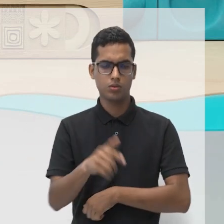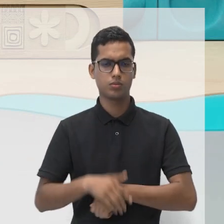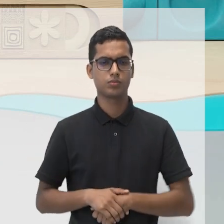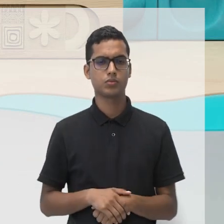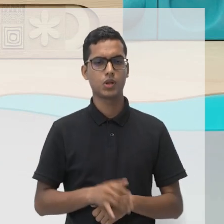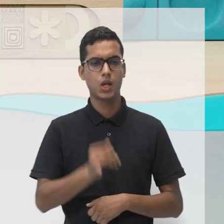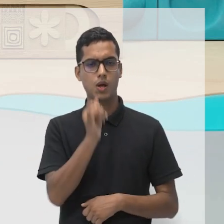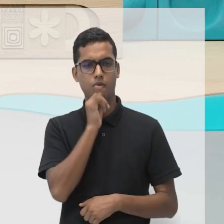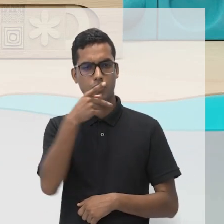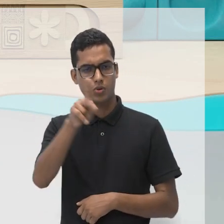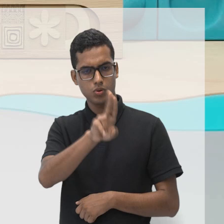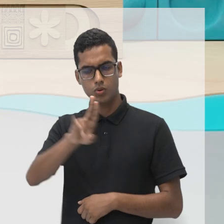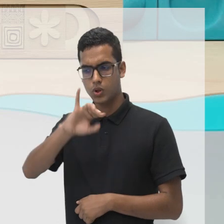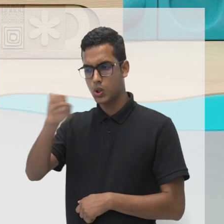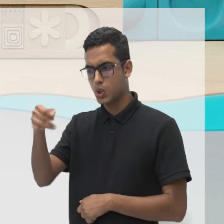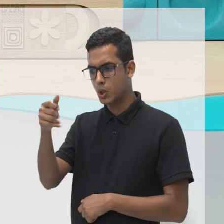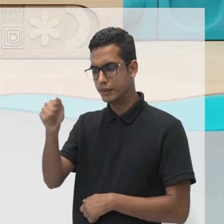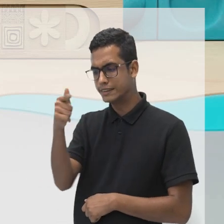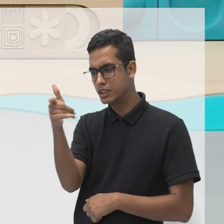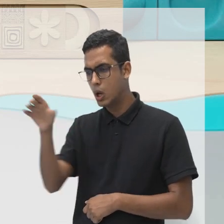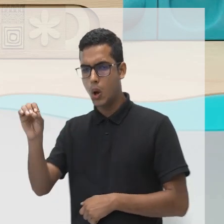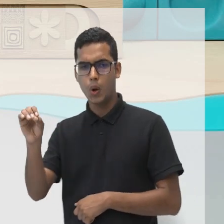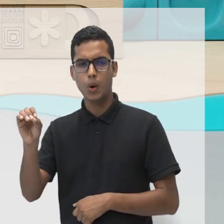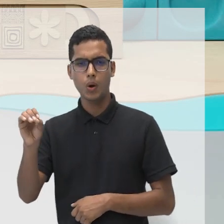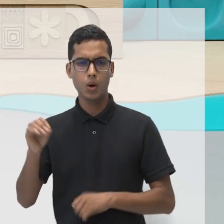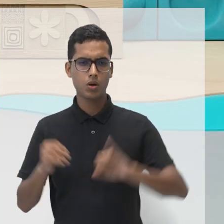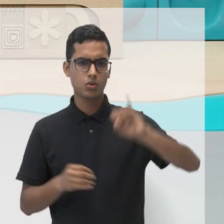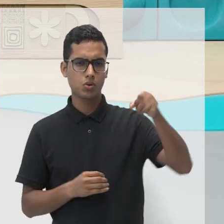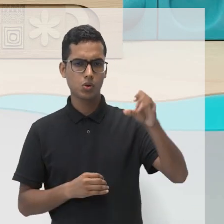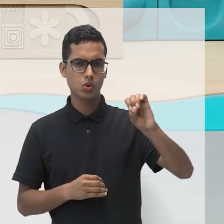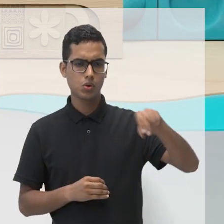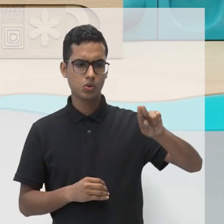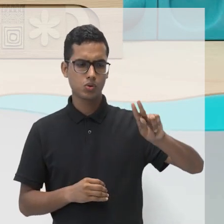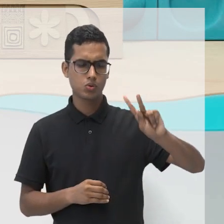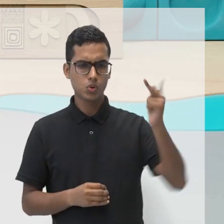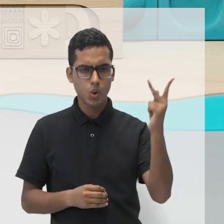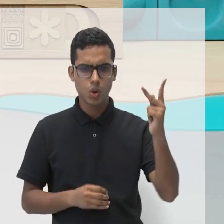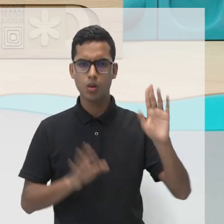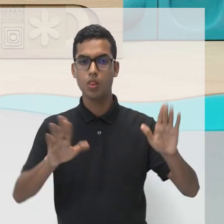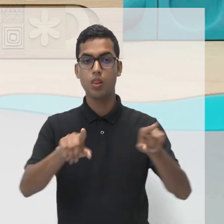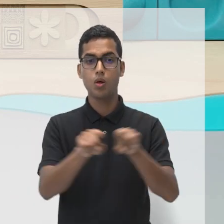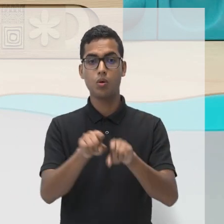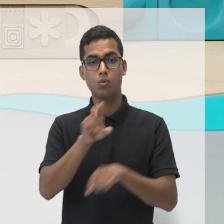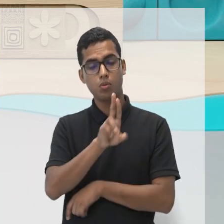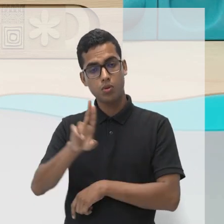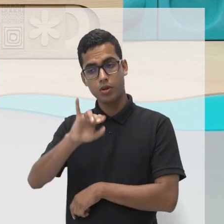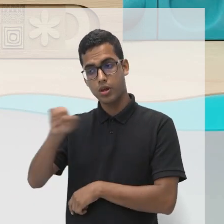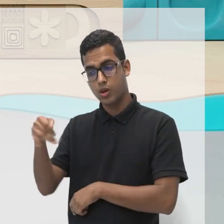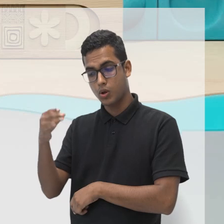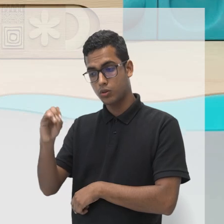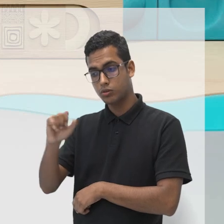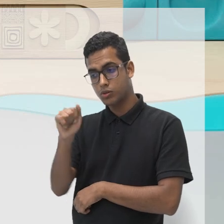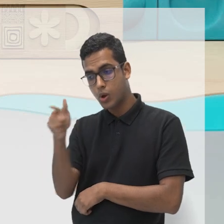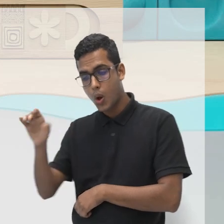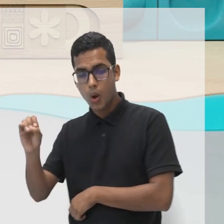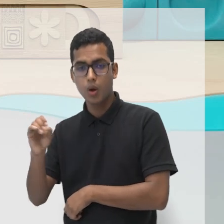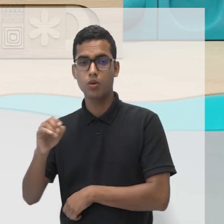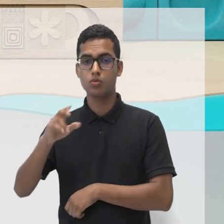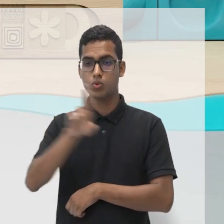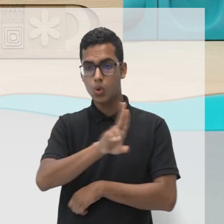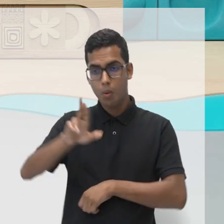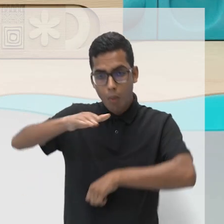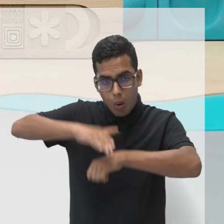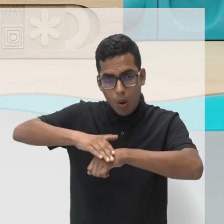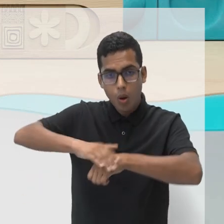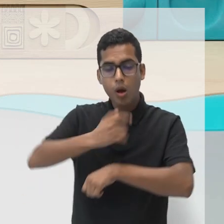Então, se o teu nome eventualmente for João, você não vai tentar falar John, my name is John. Não, my name is João. Por quê? Não há necessidade de